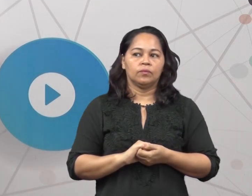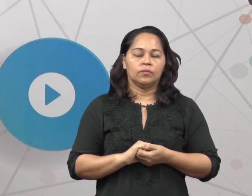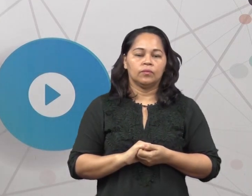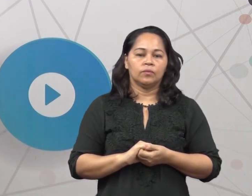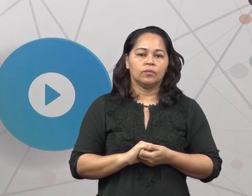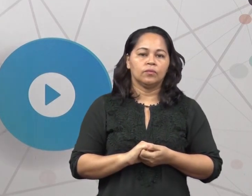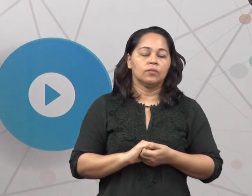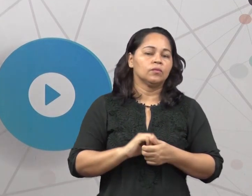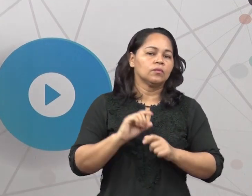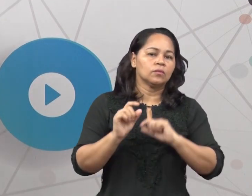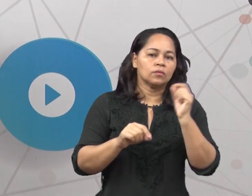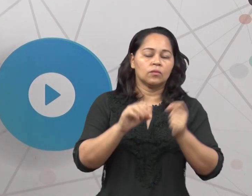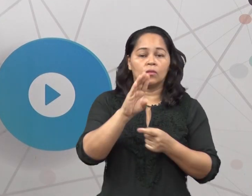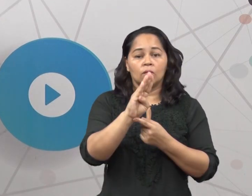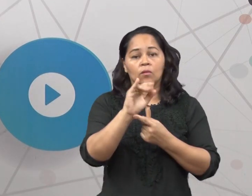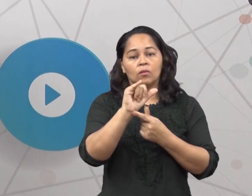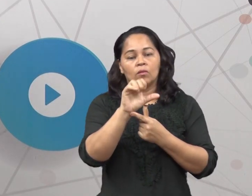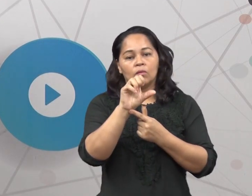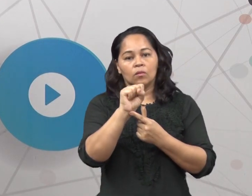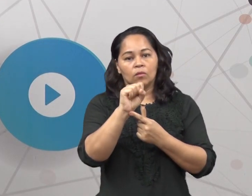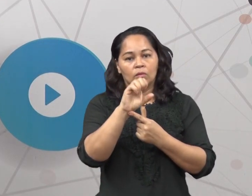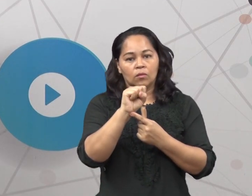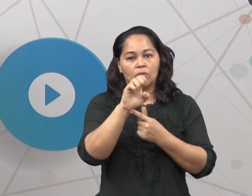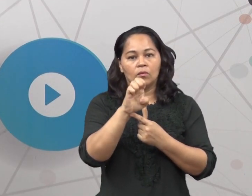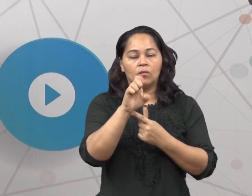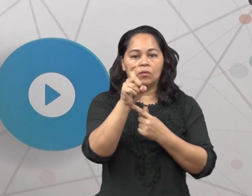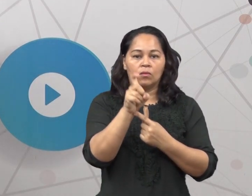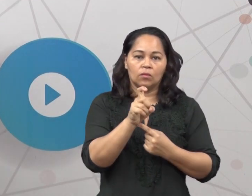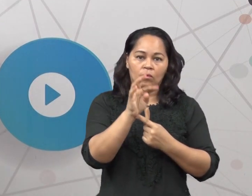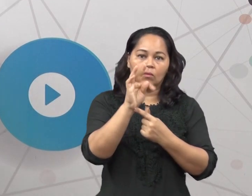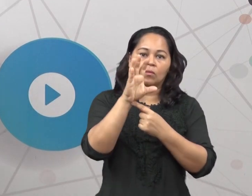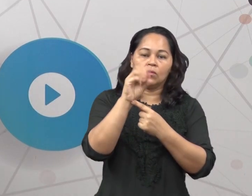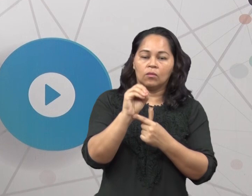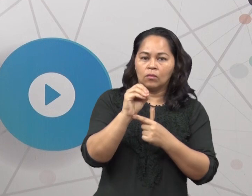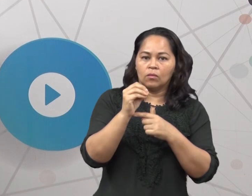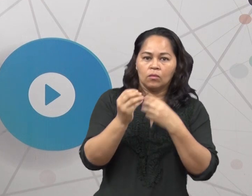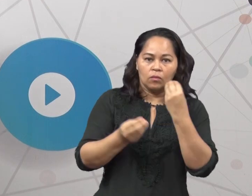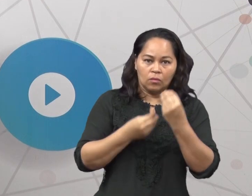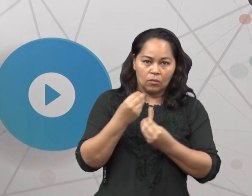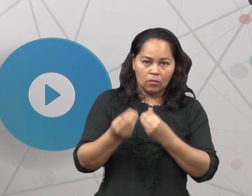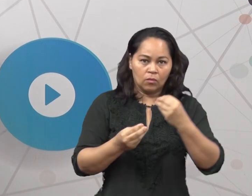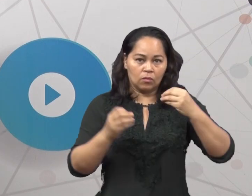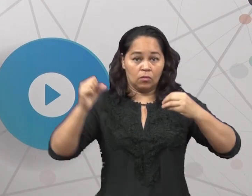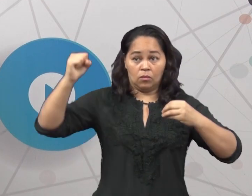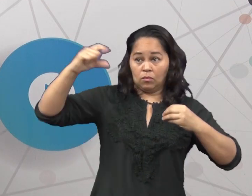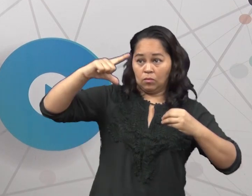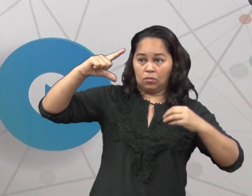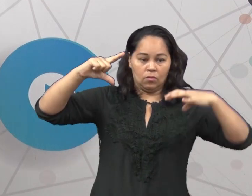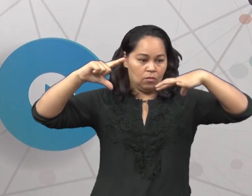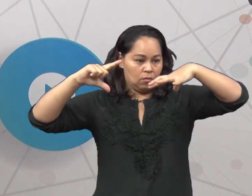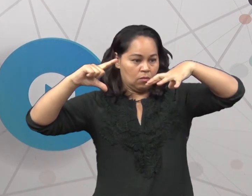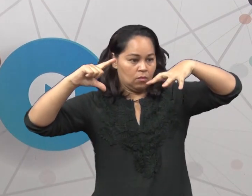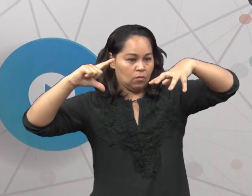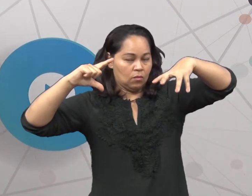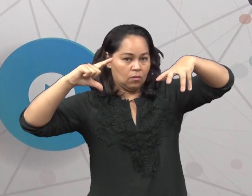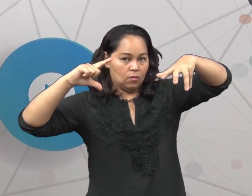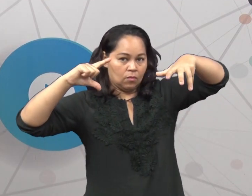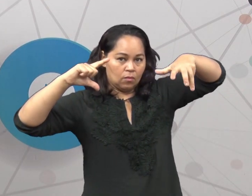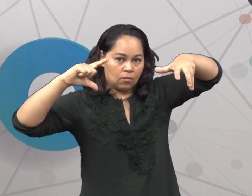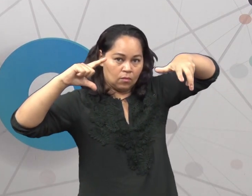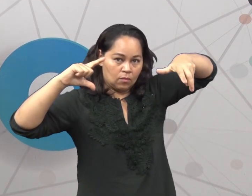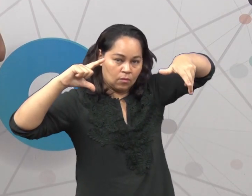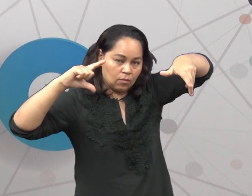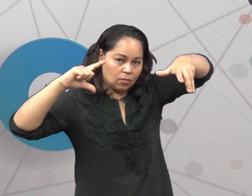volta completa ao redor do Sol, ela dá a volta completa ao redor do Sol. O que